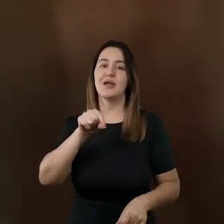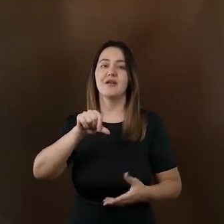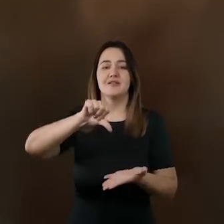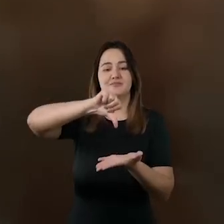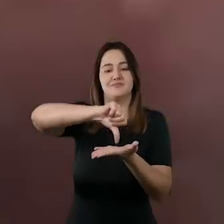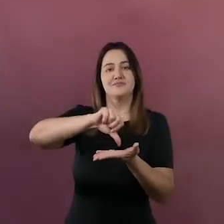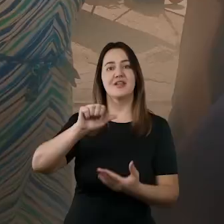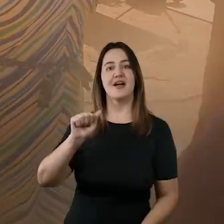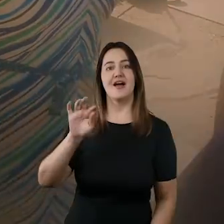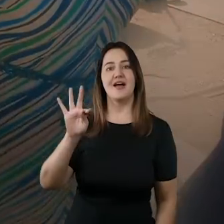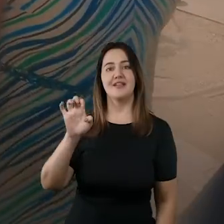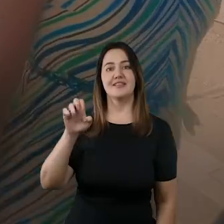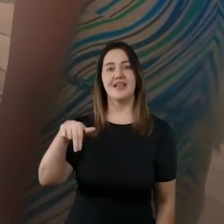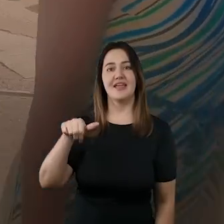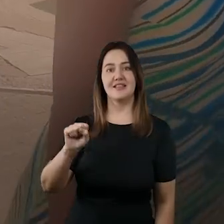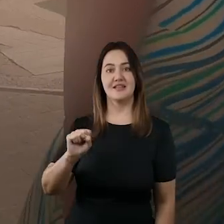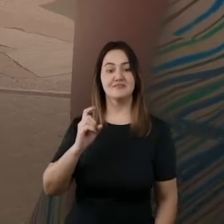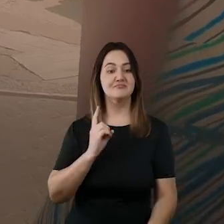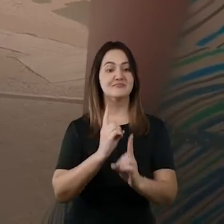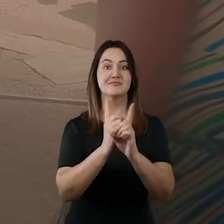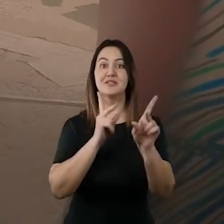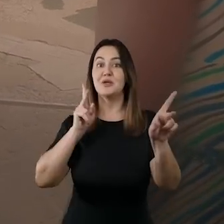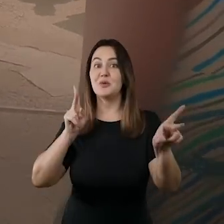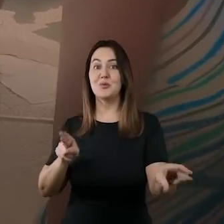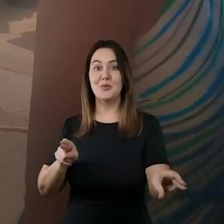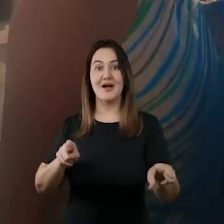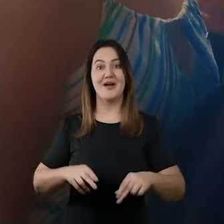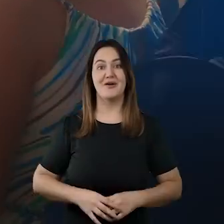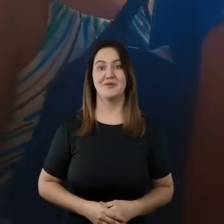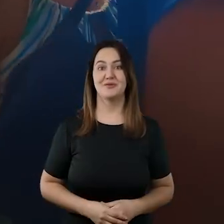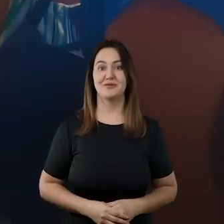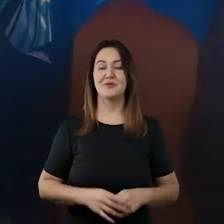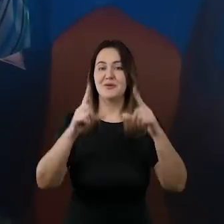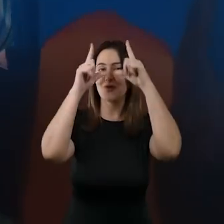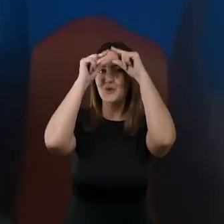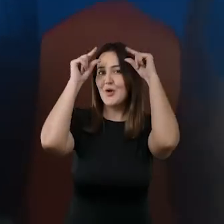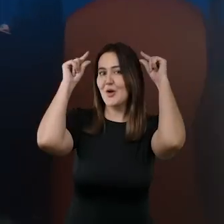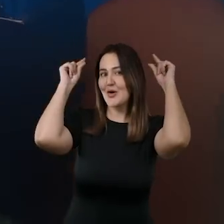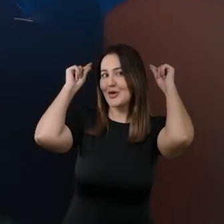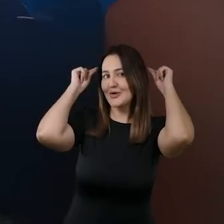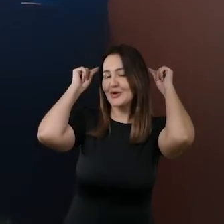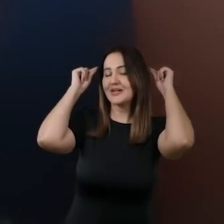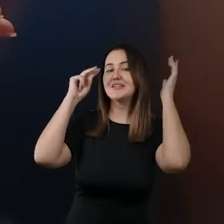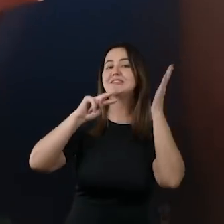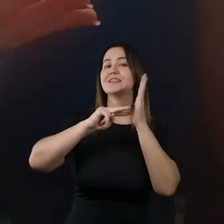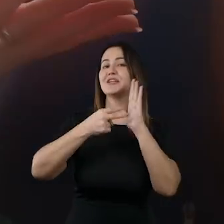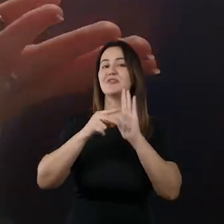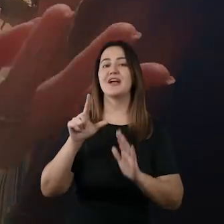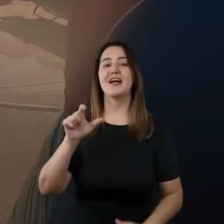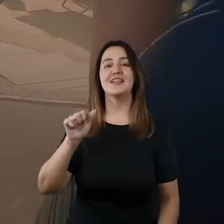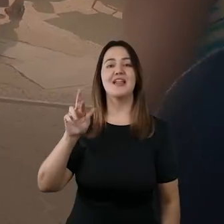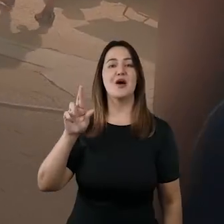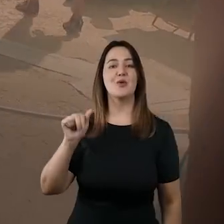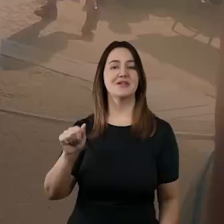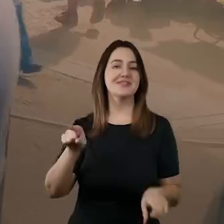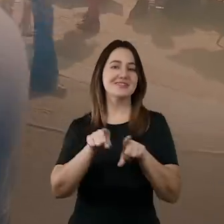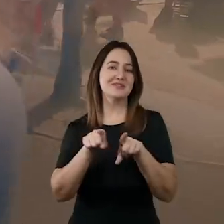Atenas e temos aqui também. Folha de louro. Significa Laura